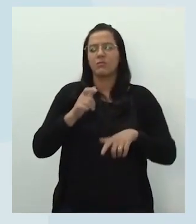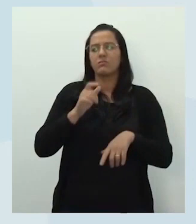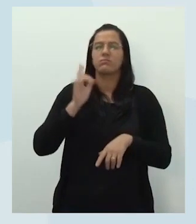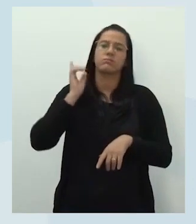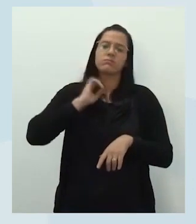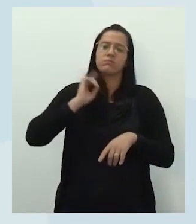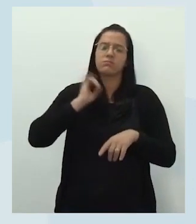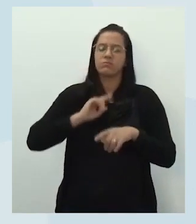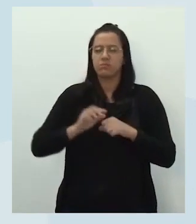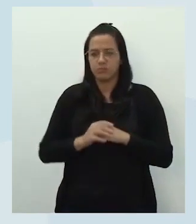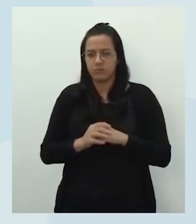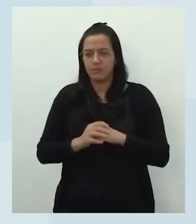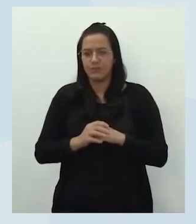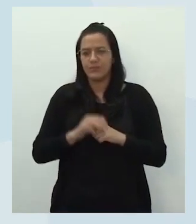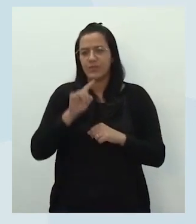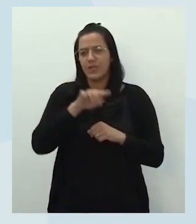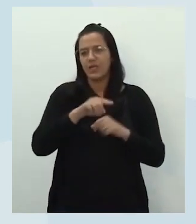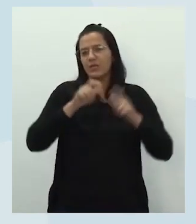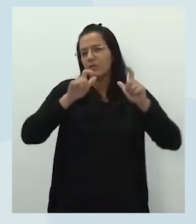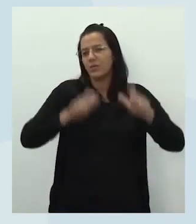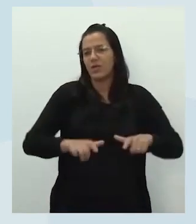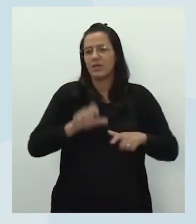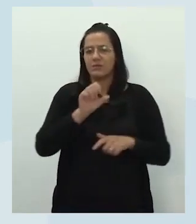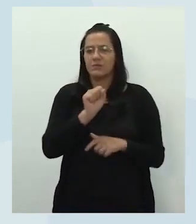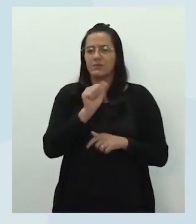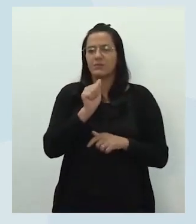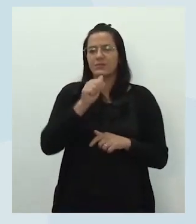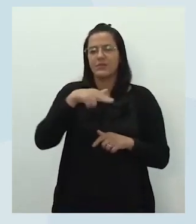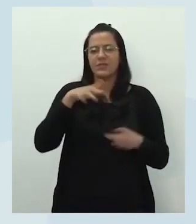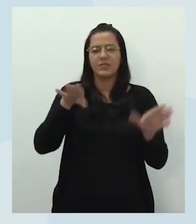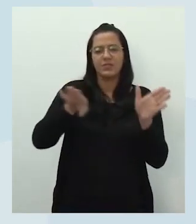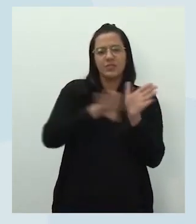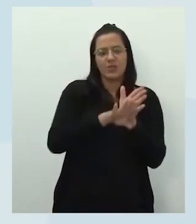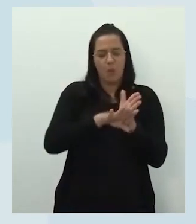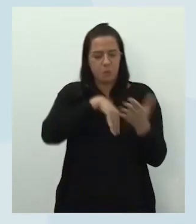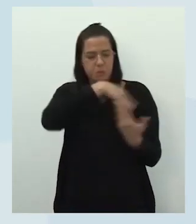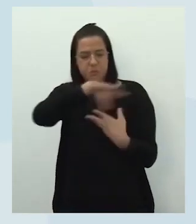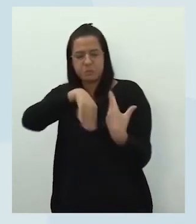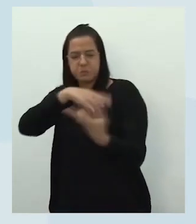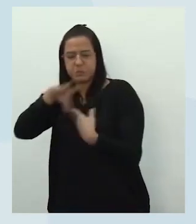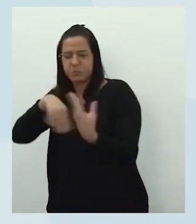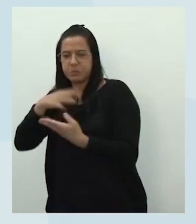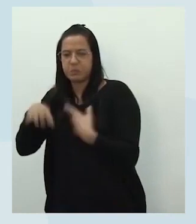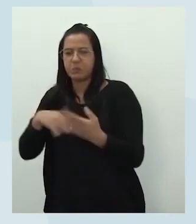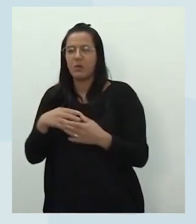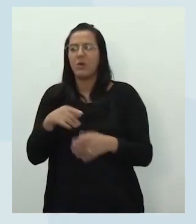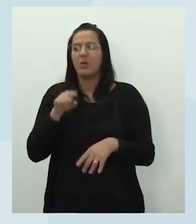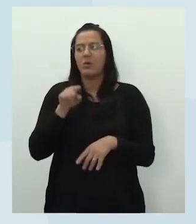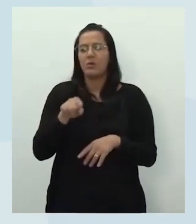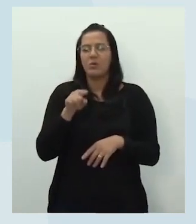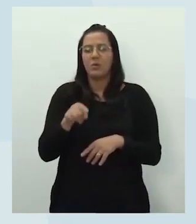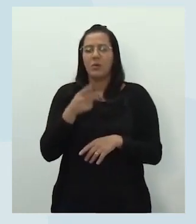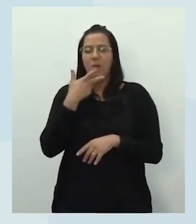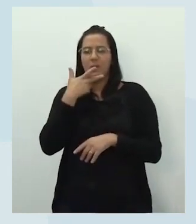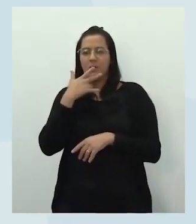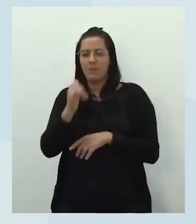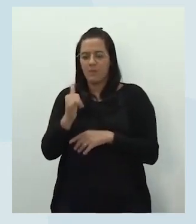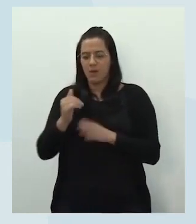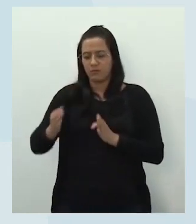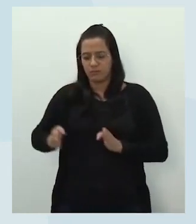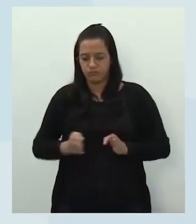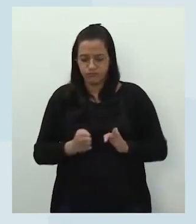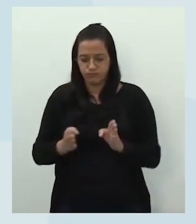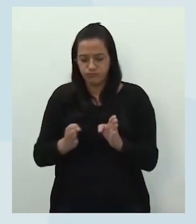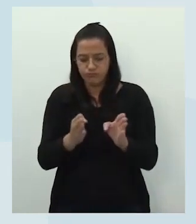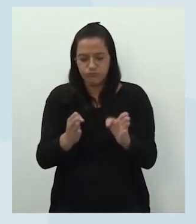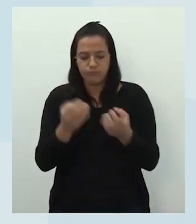Catarina. Quando vocês chegam próximo à cidade, foi um desastre. O pai de vocês pega a única estrada que